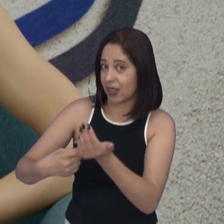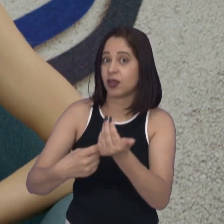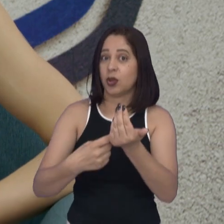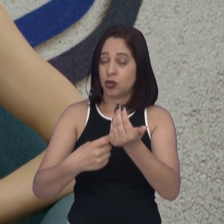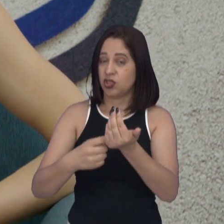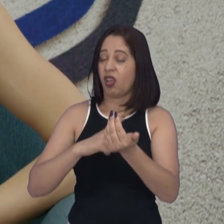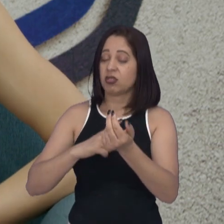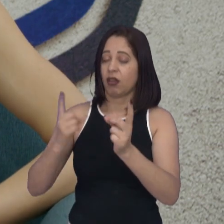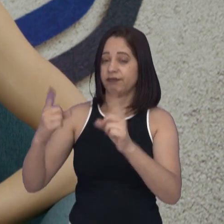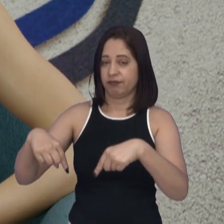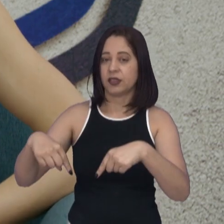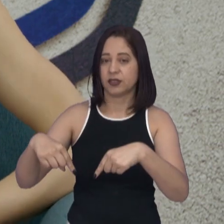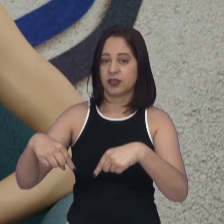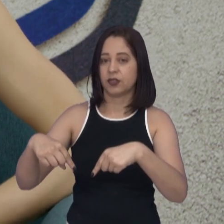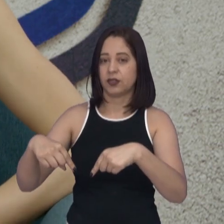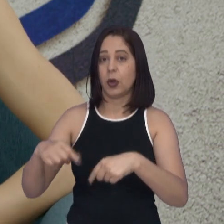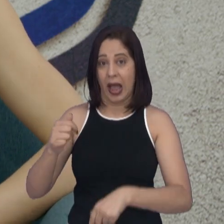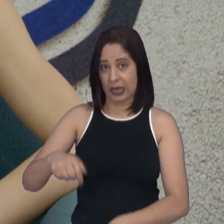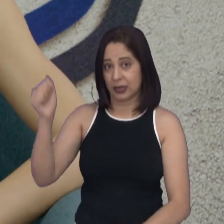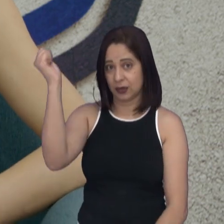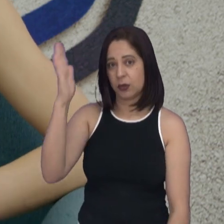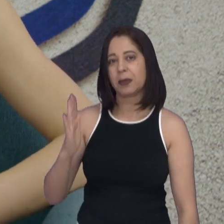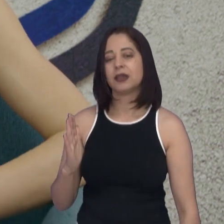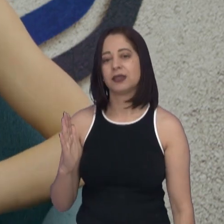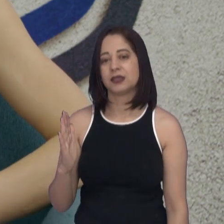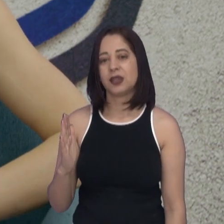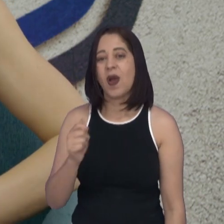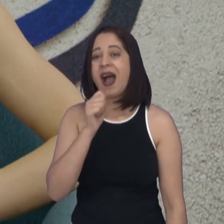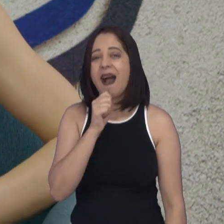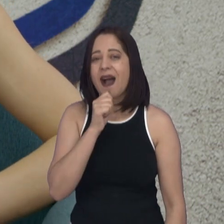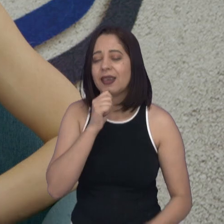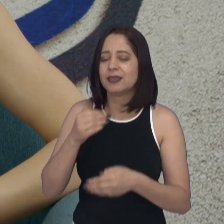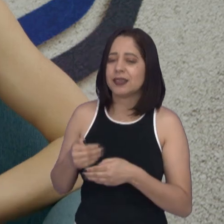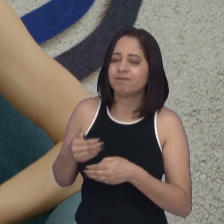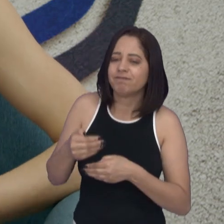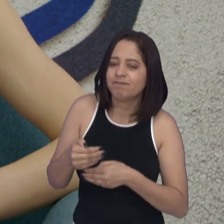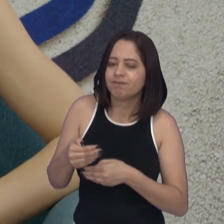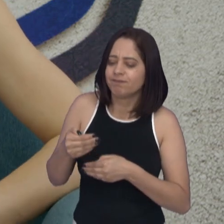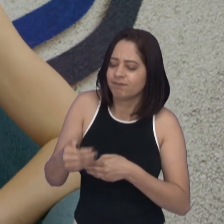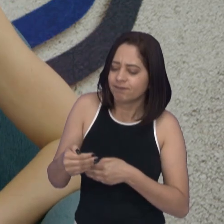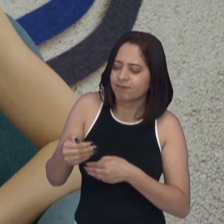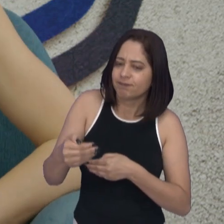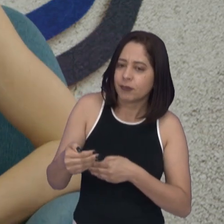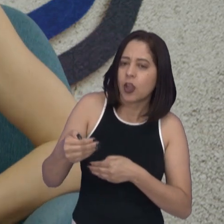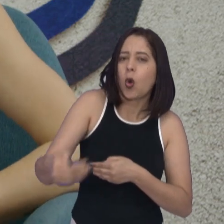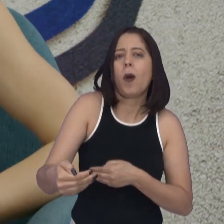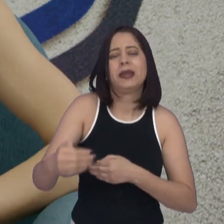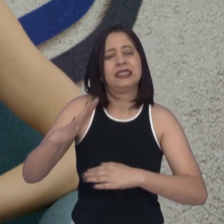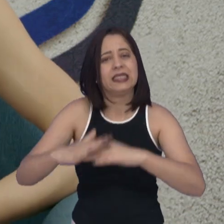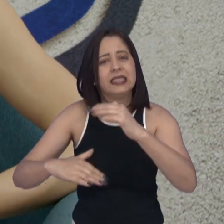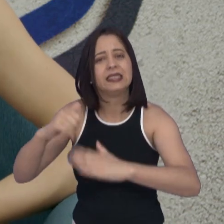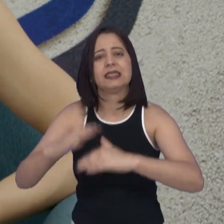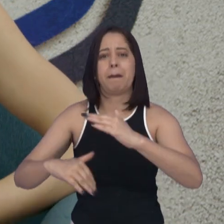já começou a abordar. Então, no Brasil, a gente ainda está incipiente aí esse estudo e a prática de